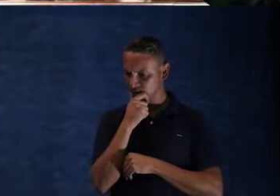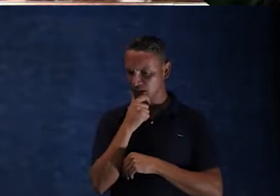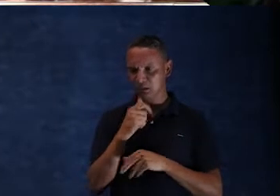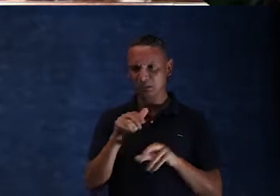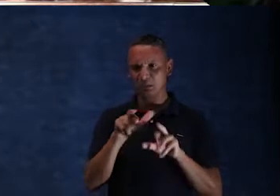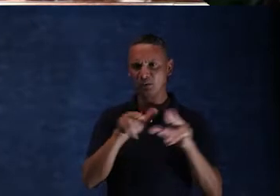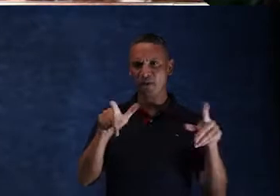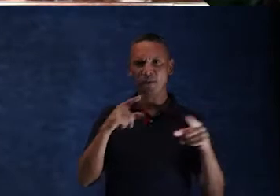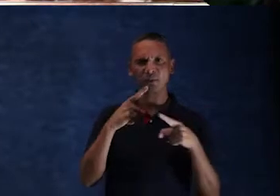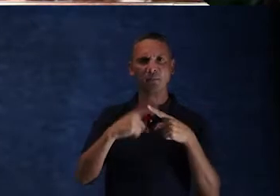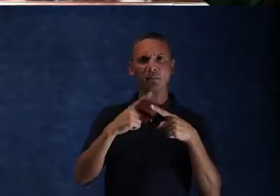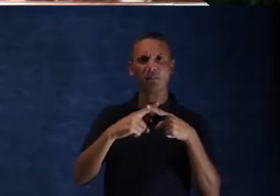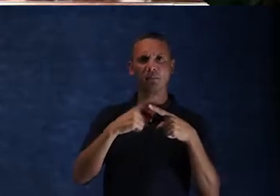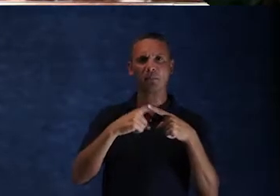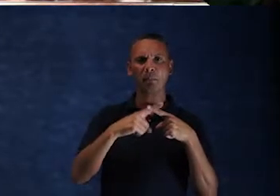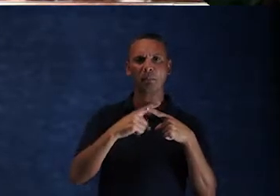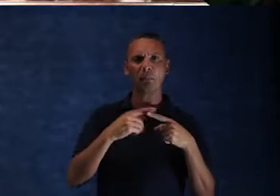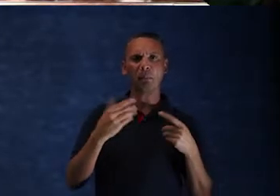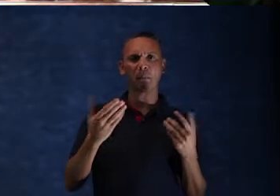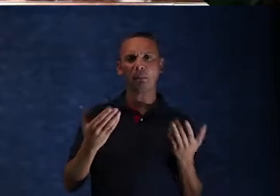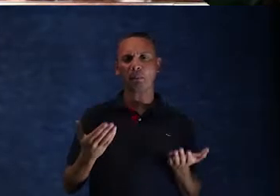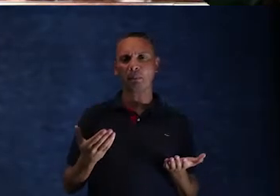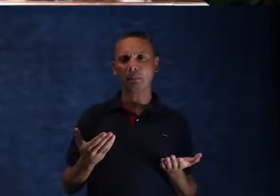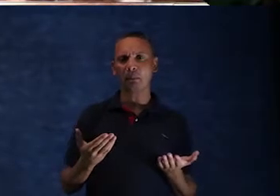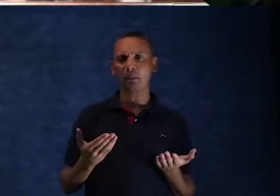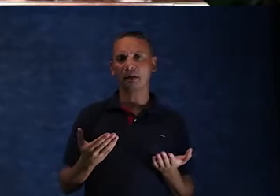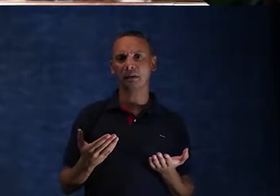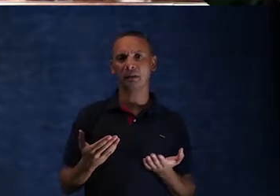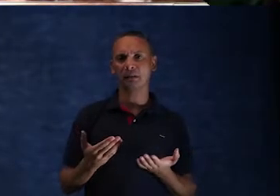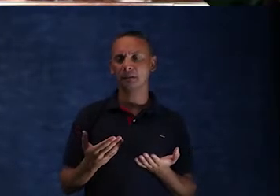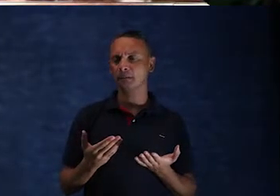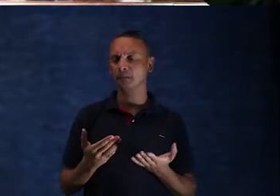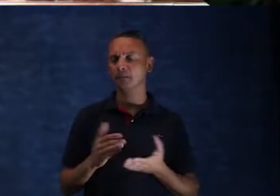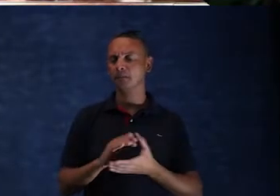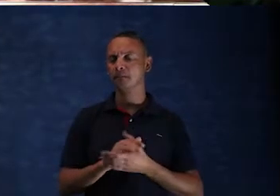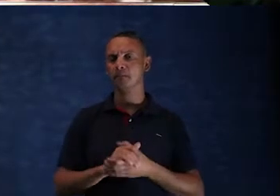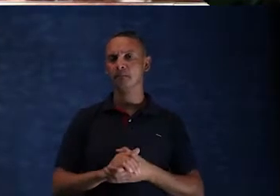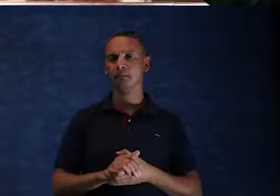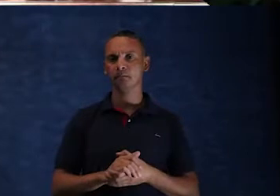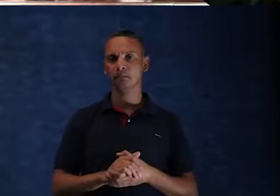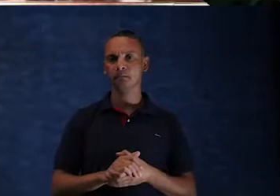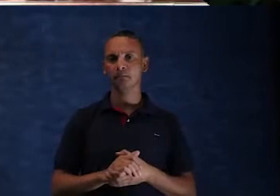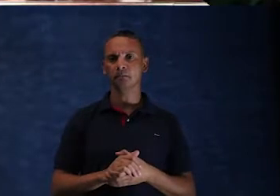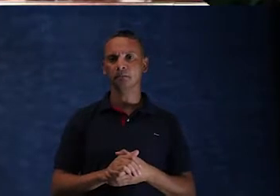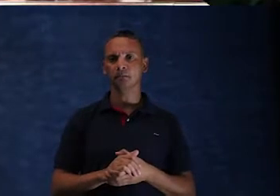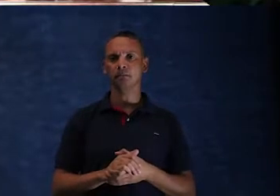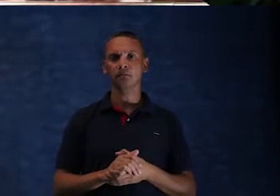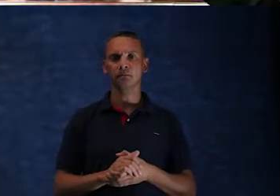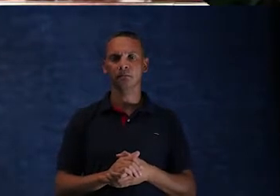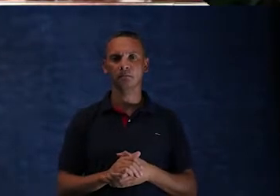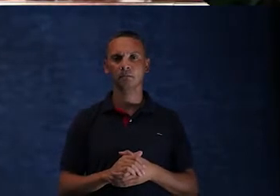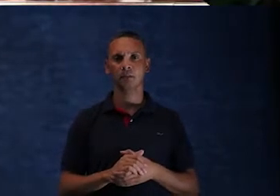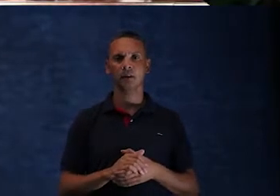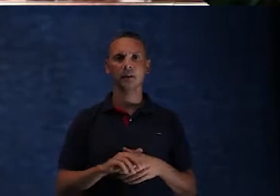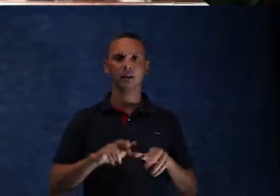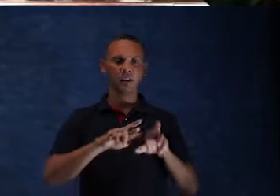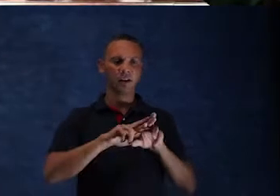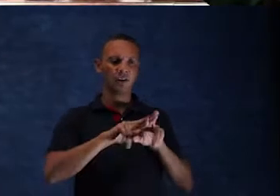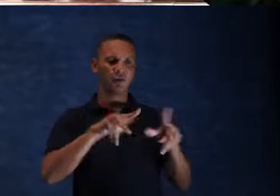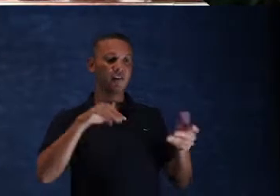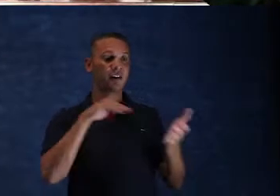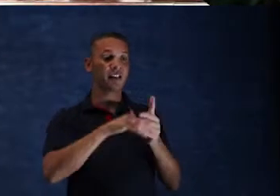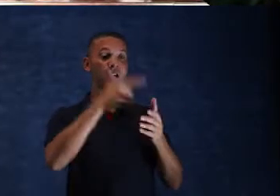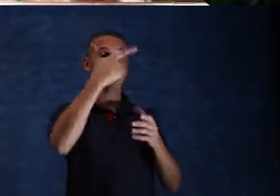dos outros escritores em outras culturas. Não é desculpa, é diferente até